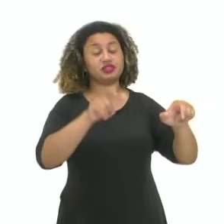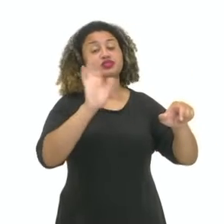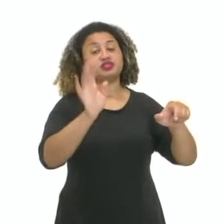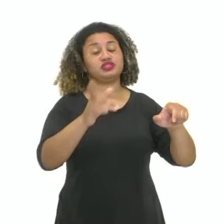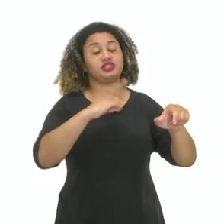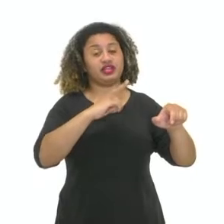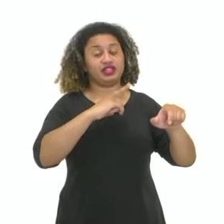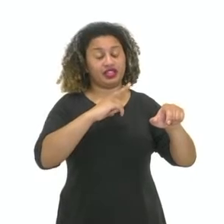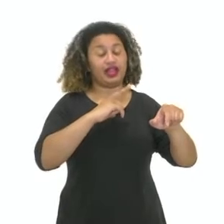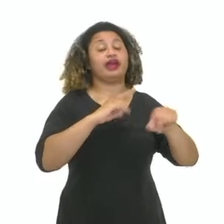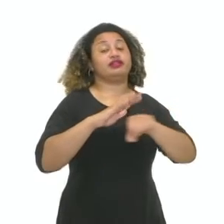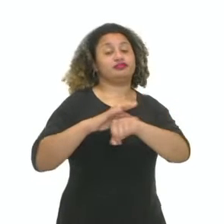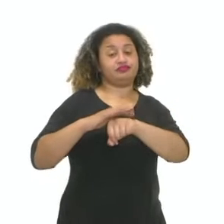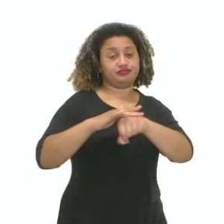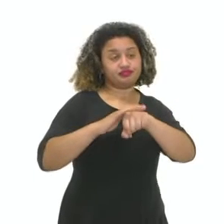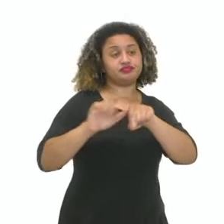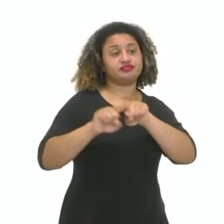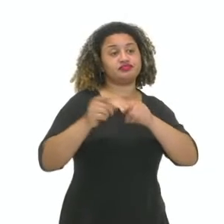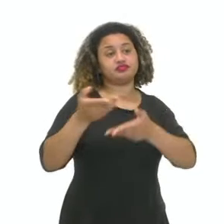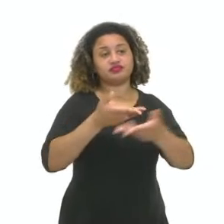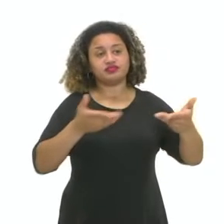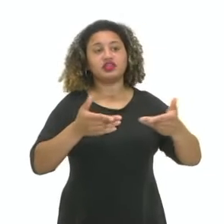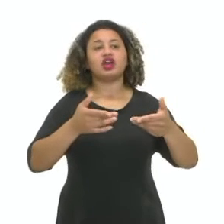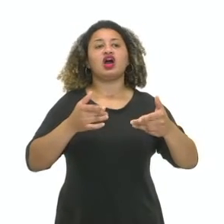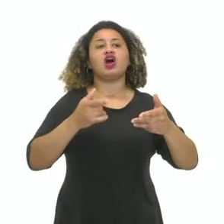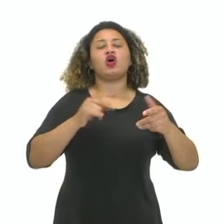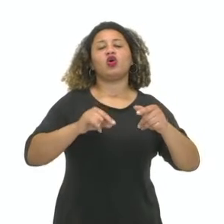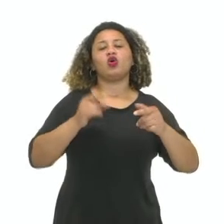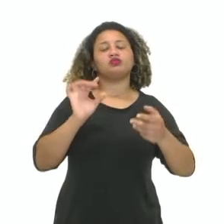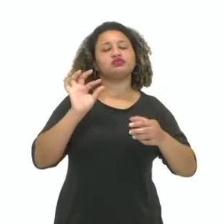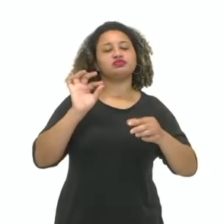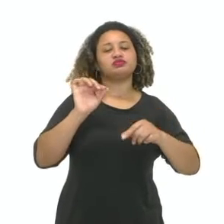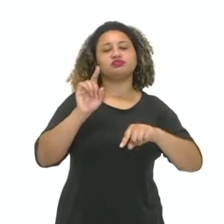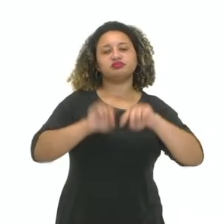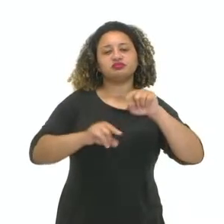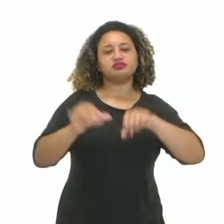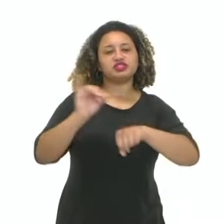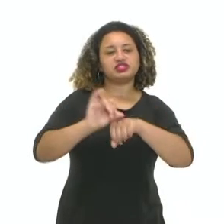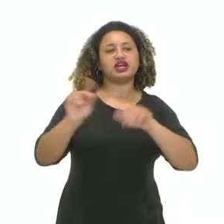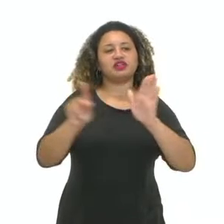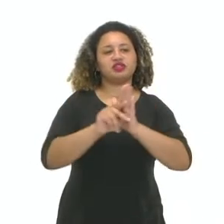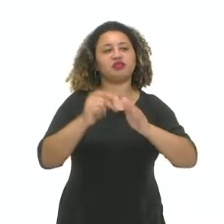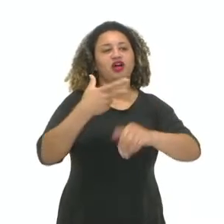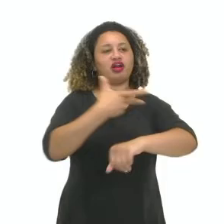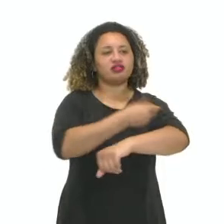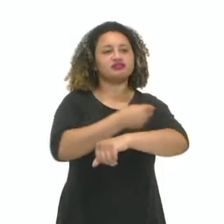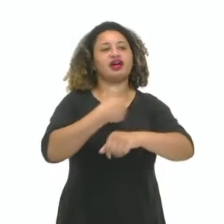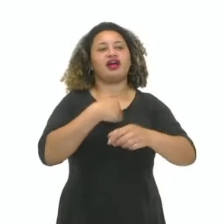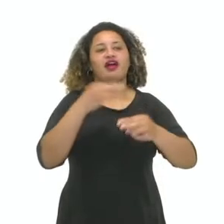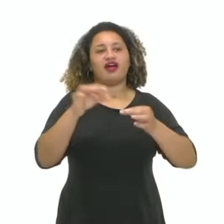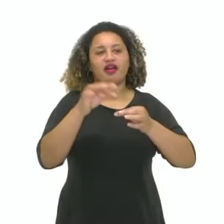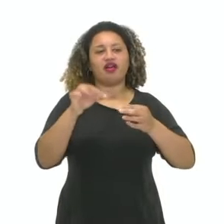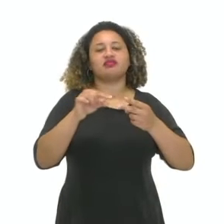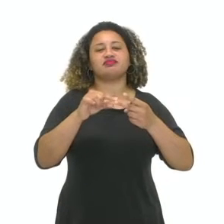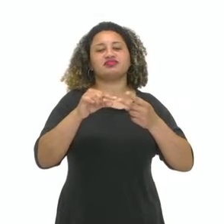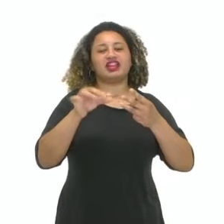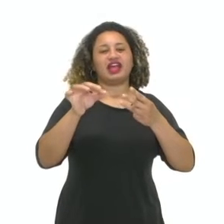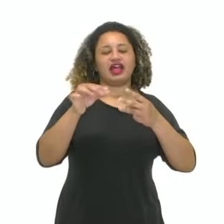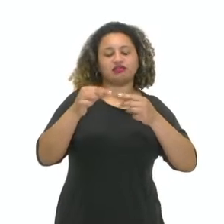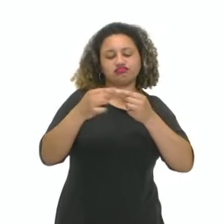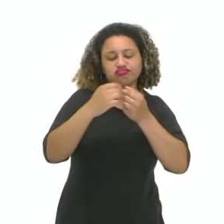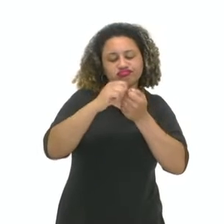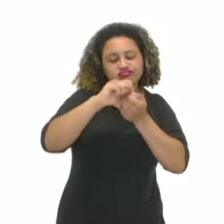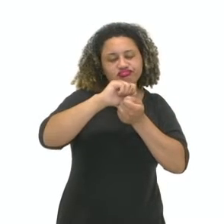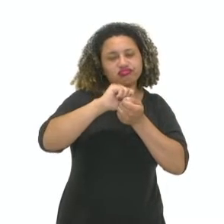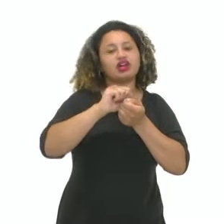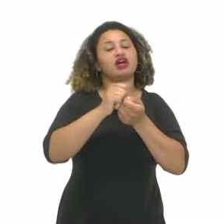infectada, né, compartilhamento de objetos perfurocortantes, uso de seringas, né, agulhas, alicates, bisturi,